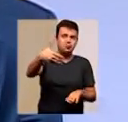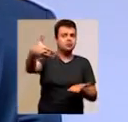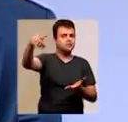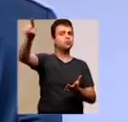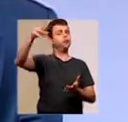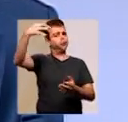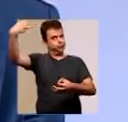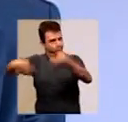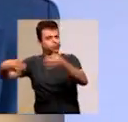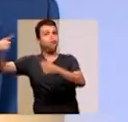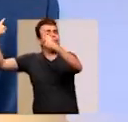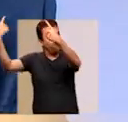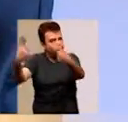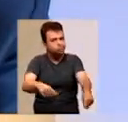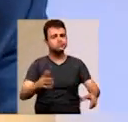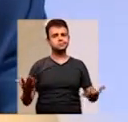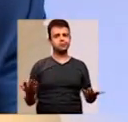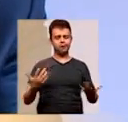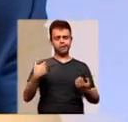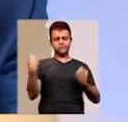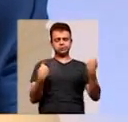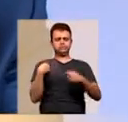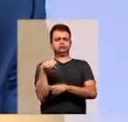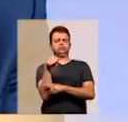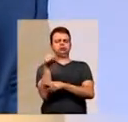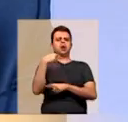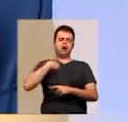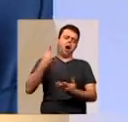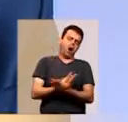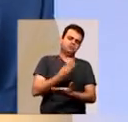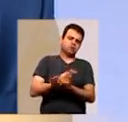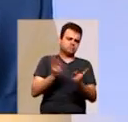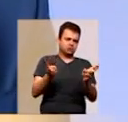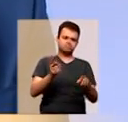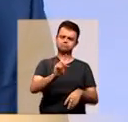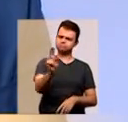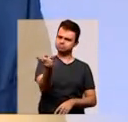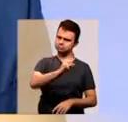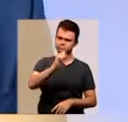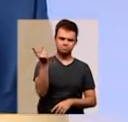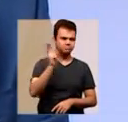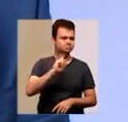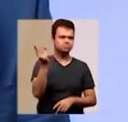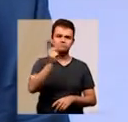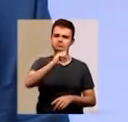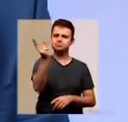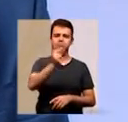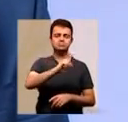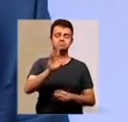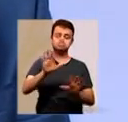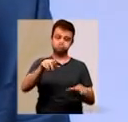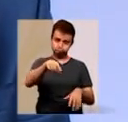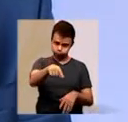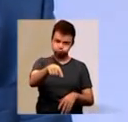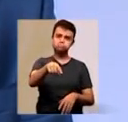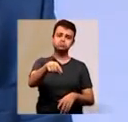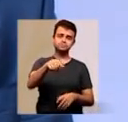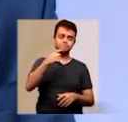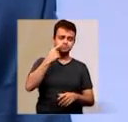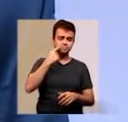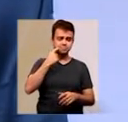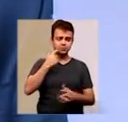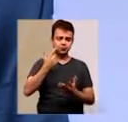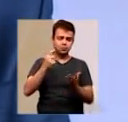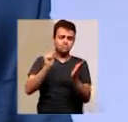ele que responde. Sim. Não é sempre o motorista do veículo que é o culpado. Agora, é possível multar o pedestre?